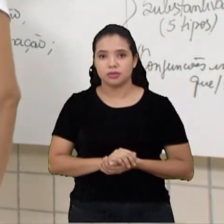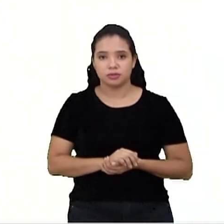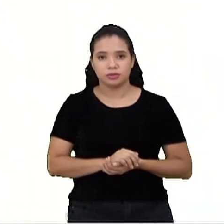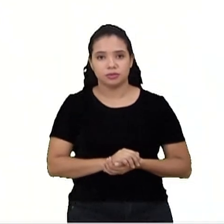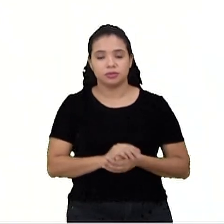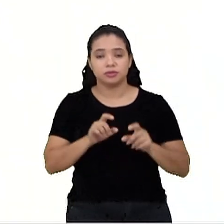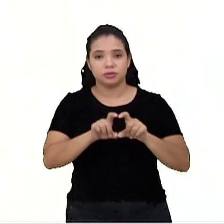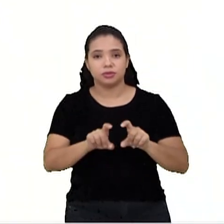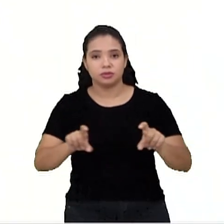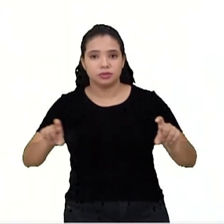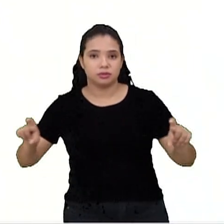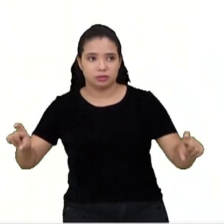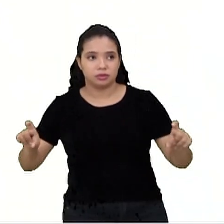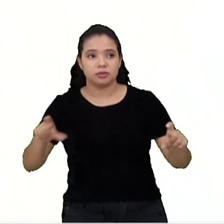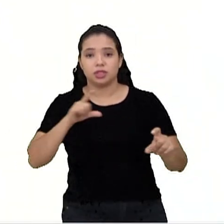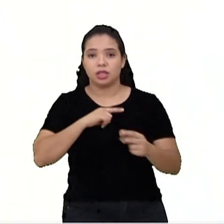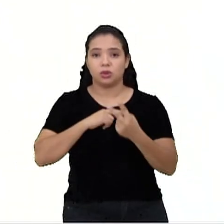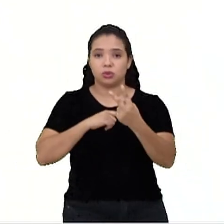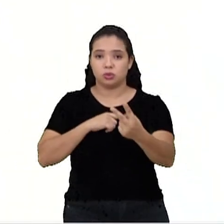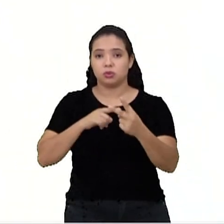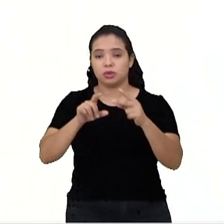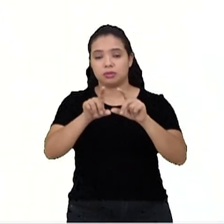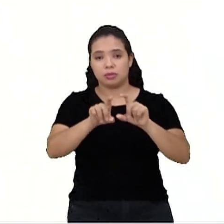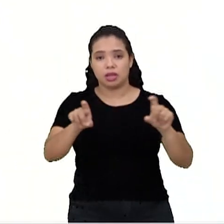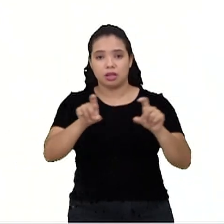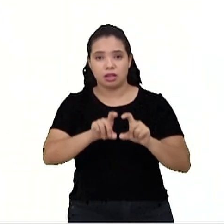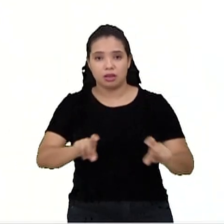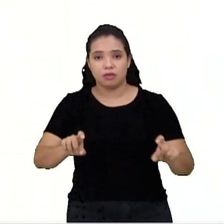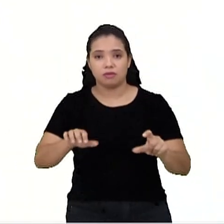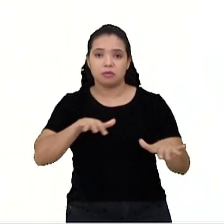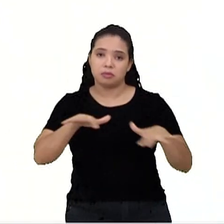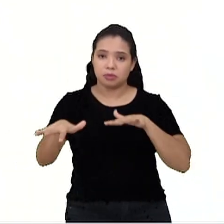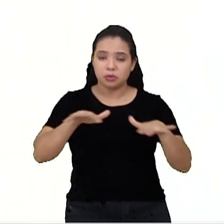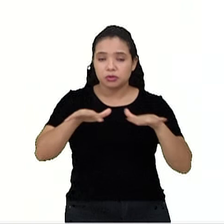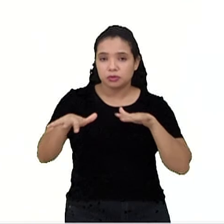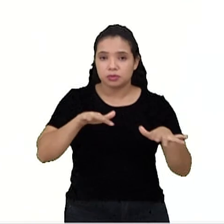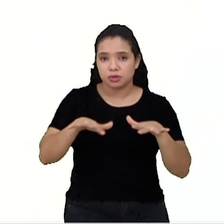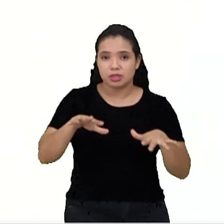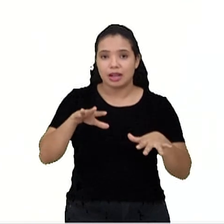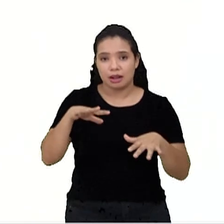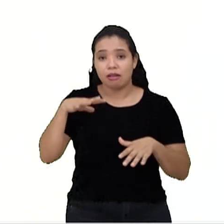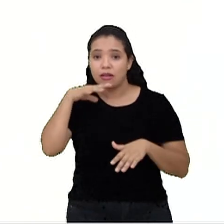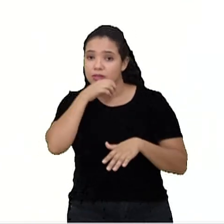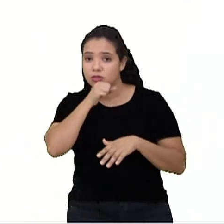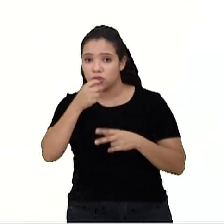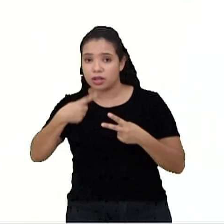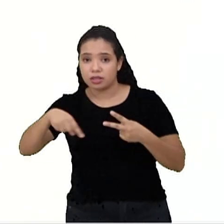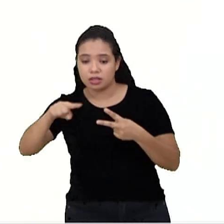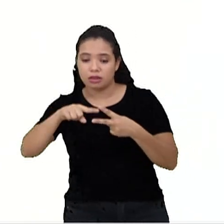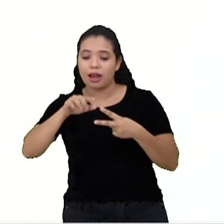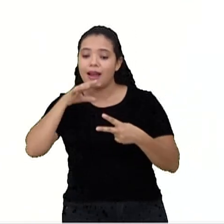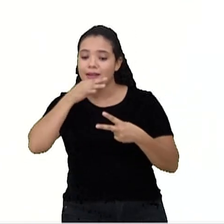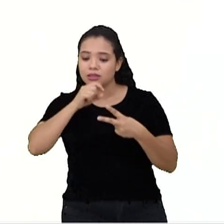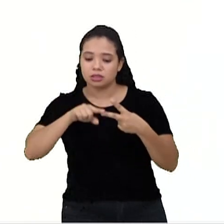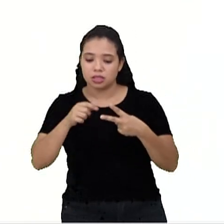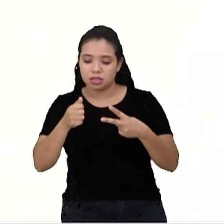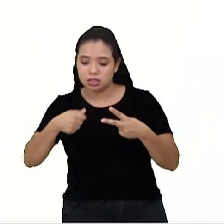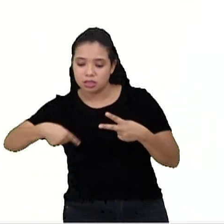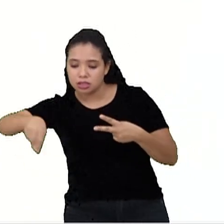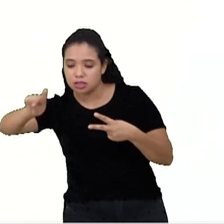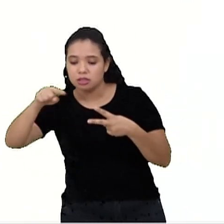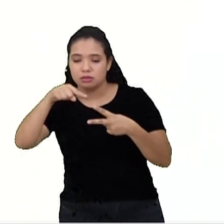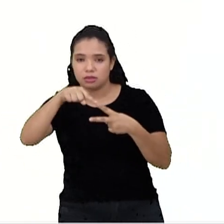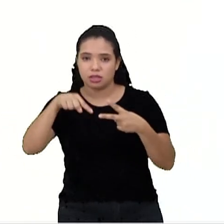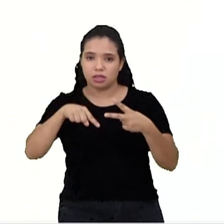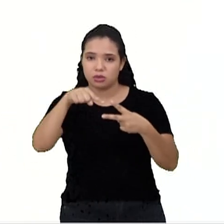Nesta frase, há duas palavras que indicam as ações de achar e ir. Portanto, o período é composto por